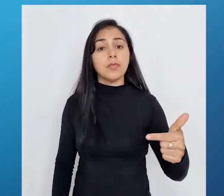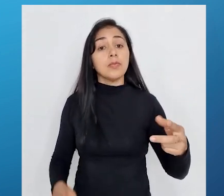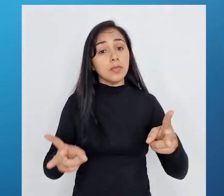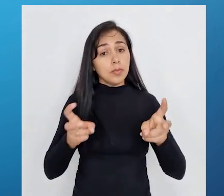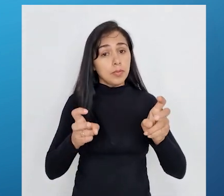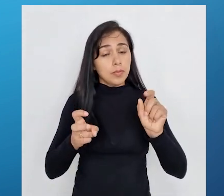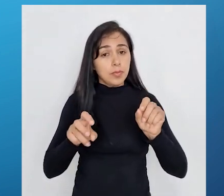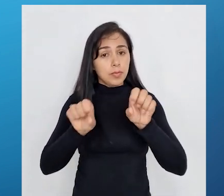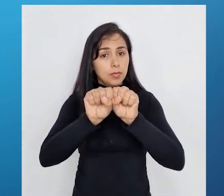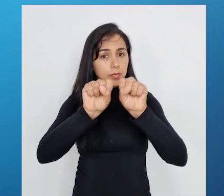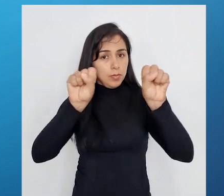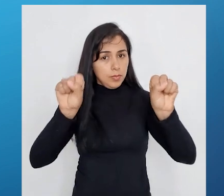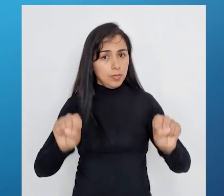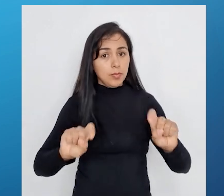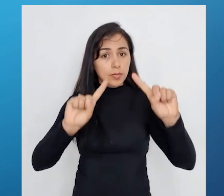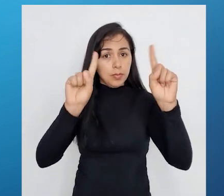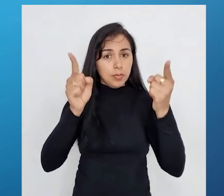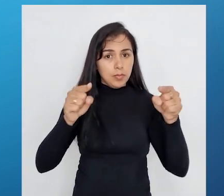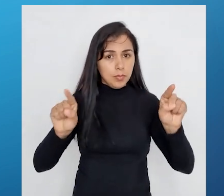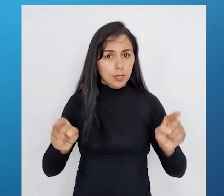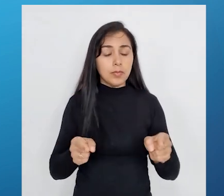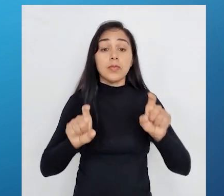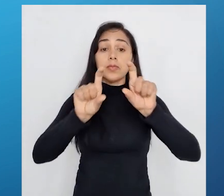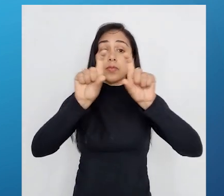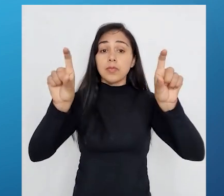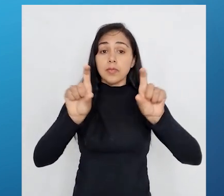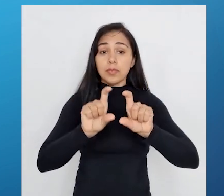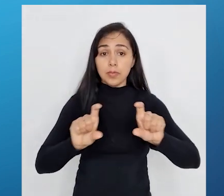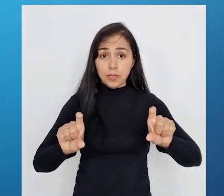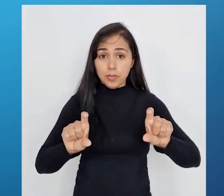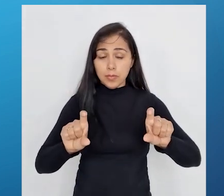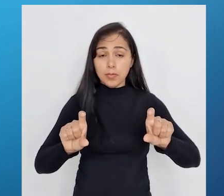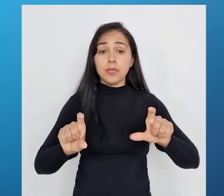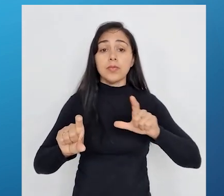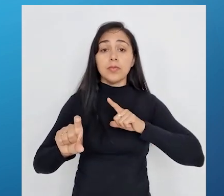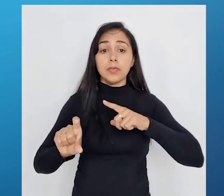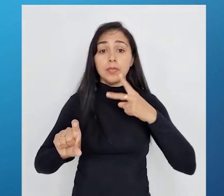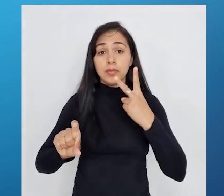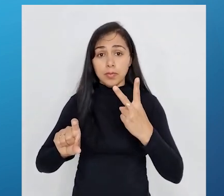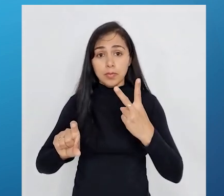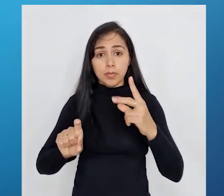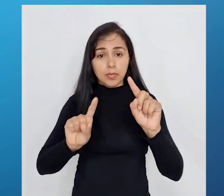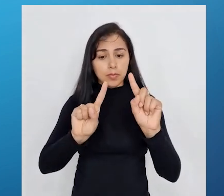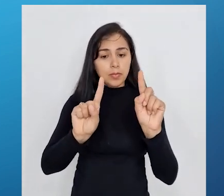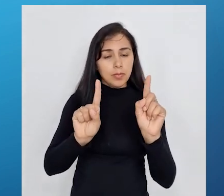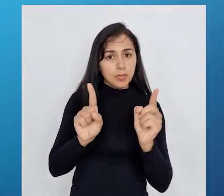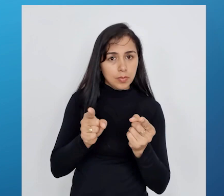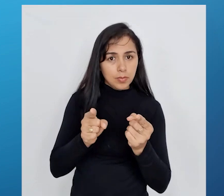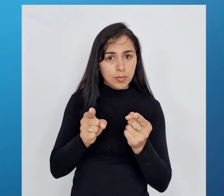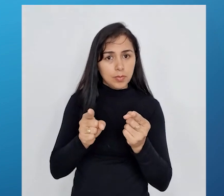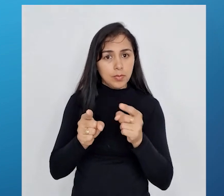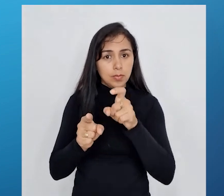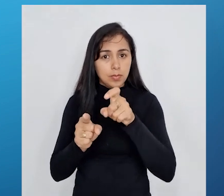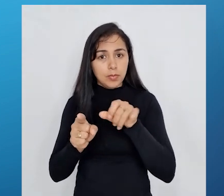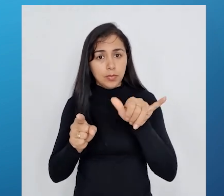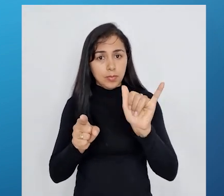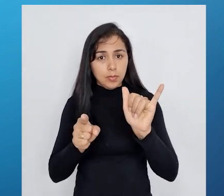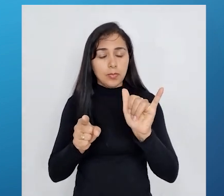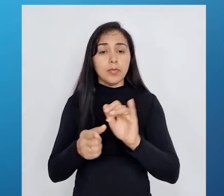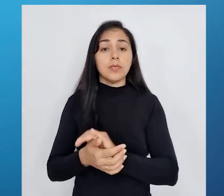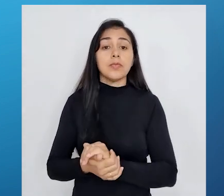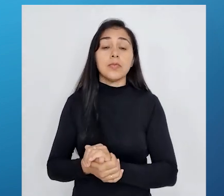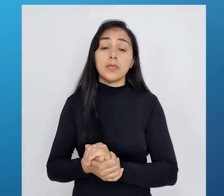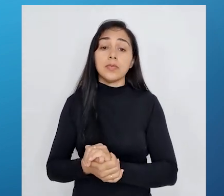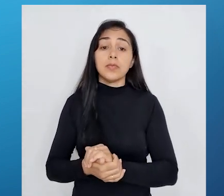de equações, nós podemos ter dois pares de solução. Podemos ter a solução 2 e